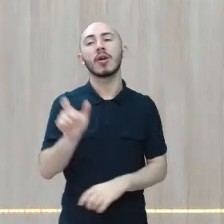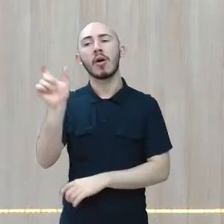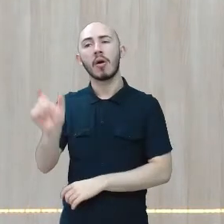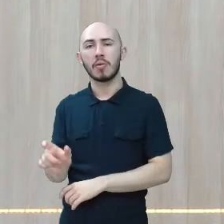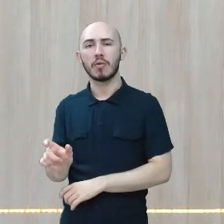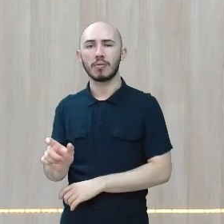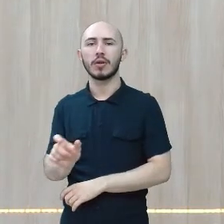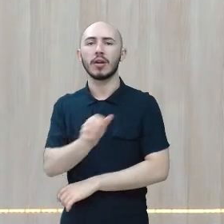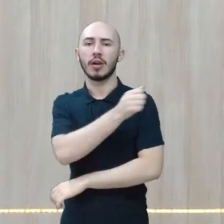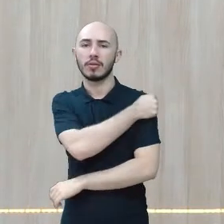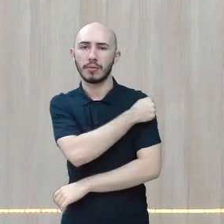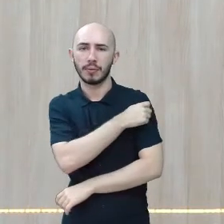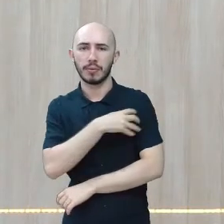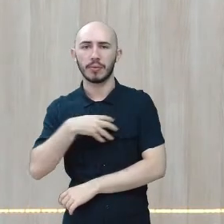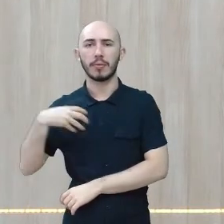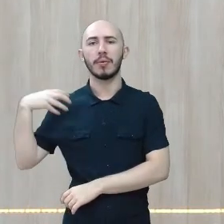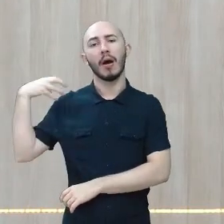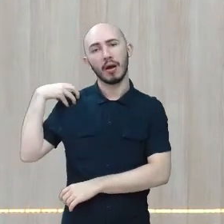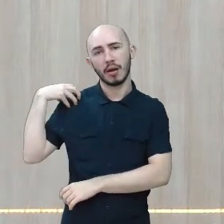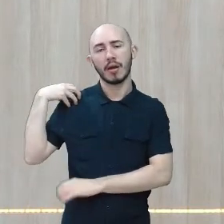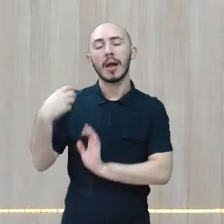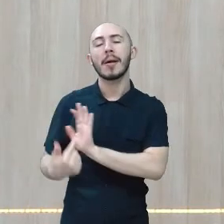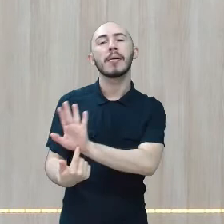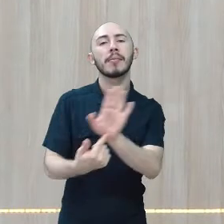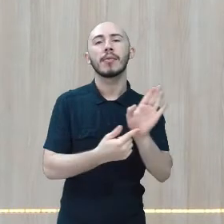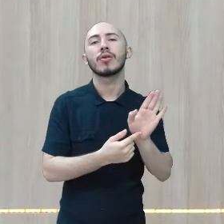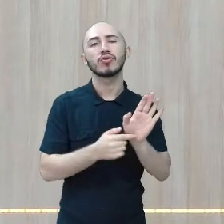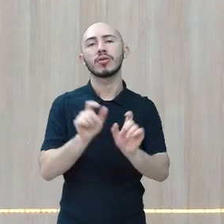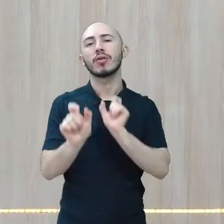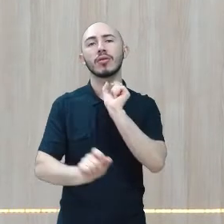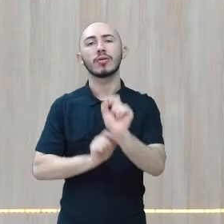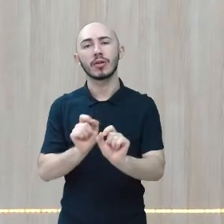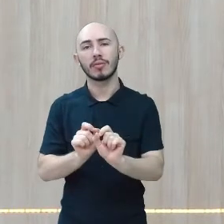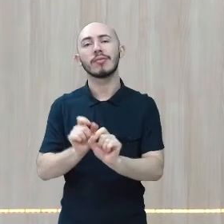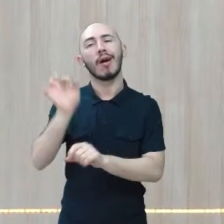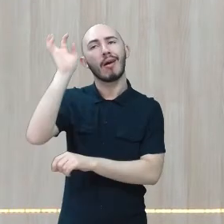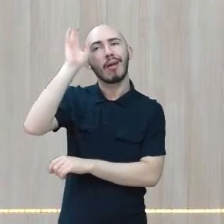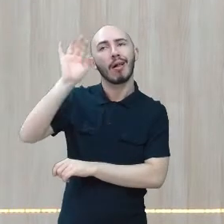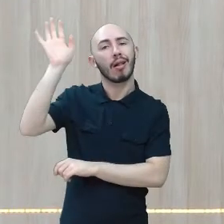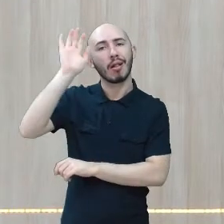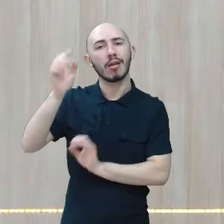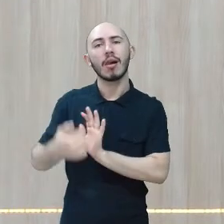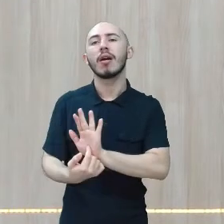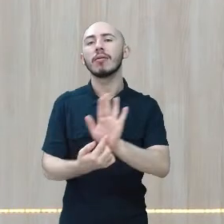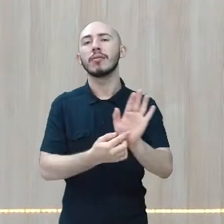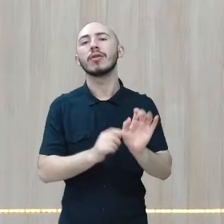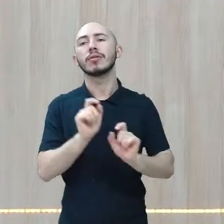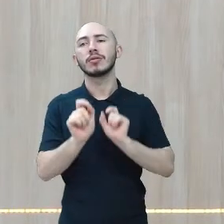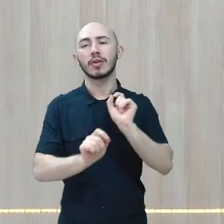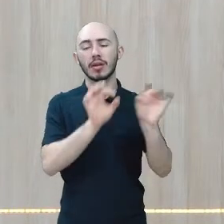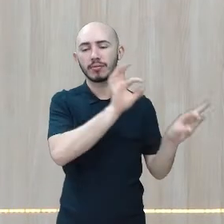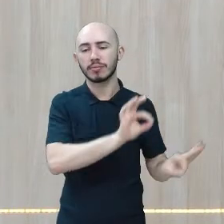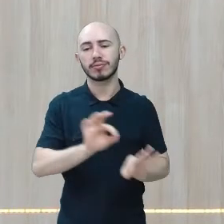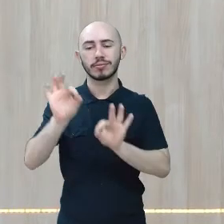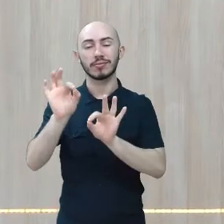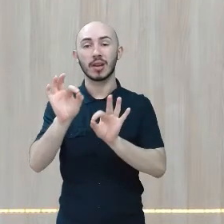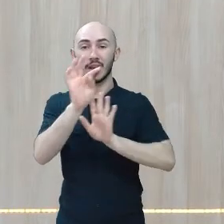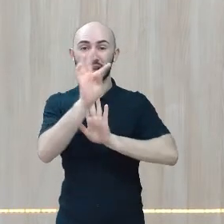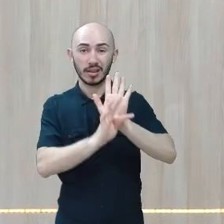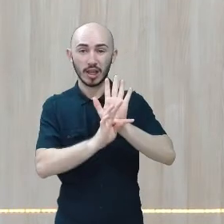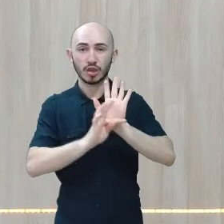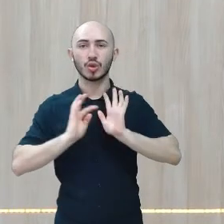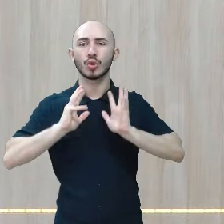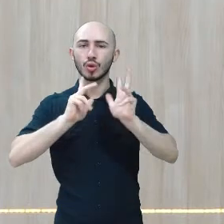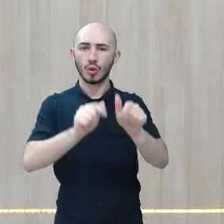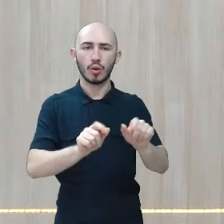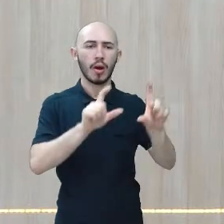Aristóteles, ele diz para a gente, né, tem essa afirmação dele, que nem todo texto escrito